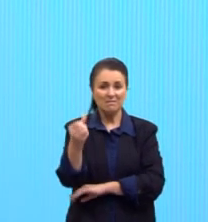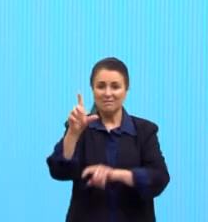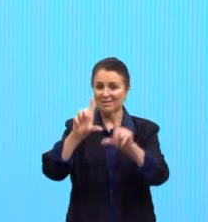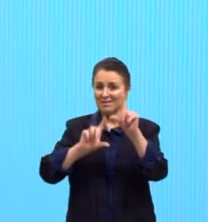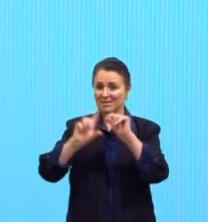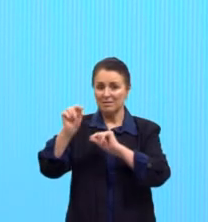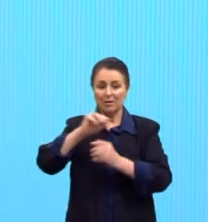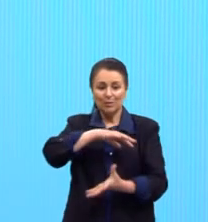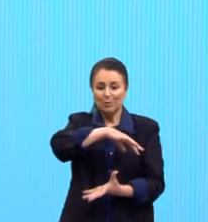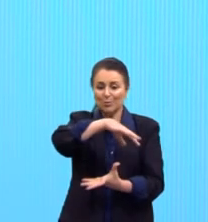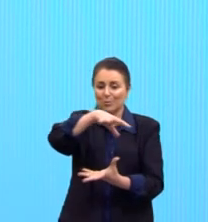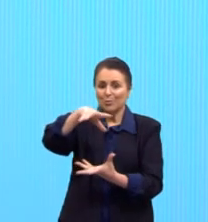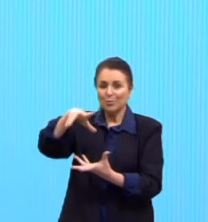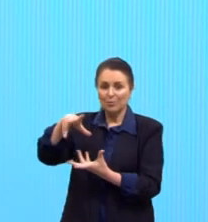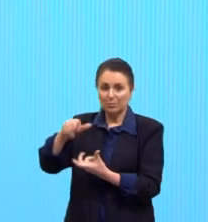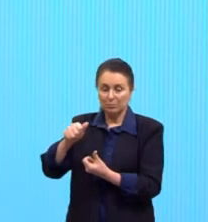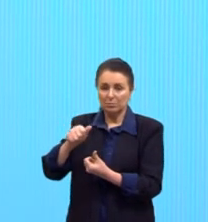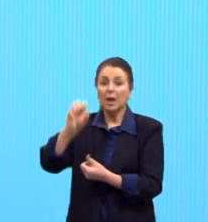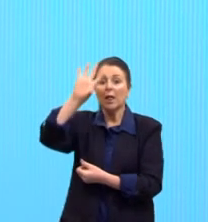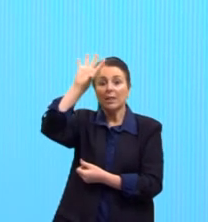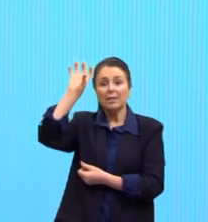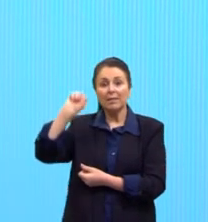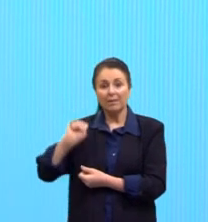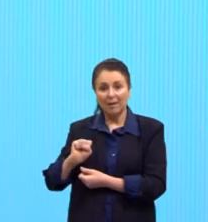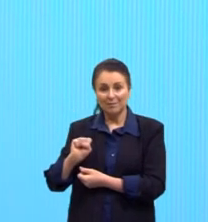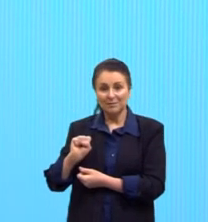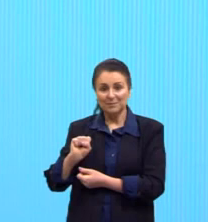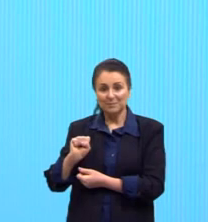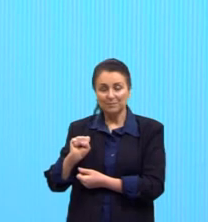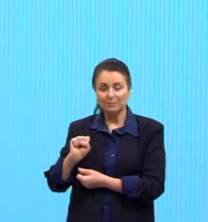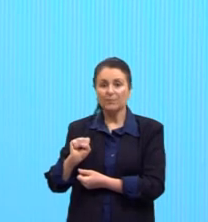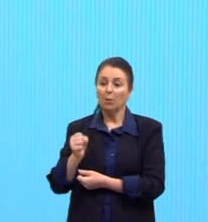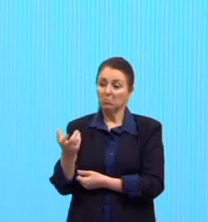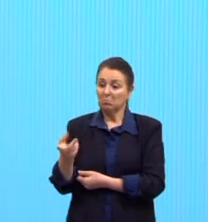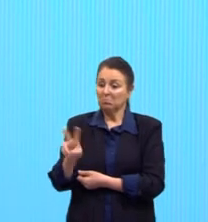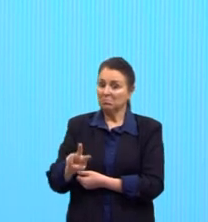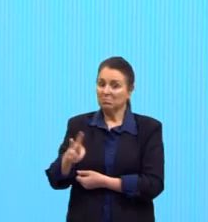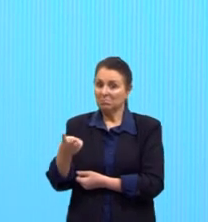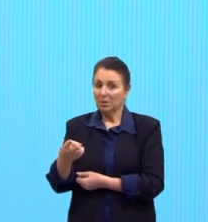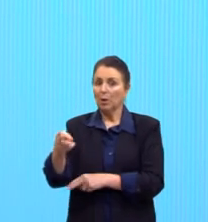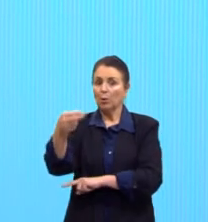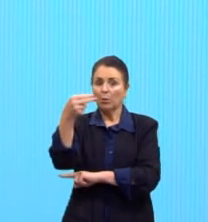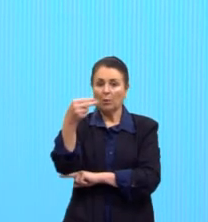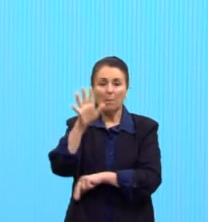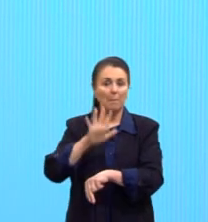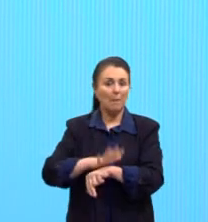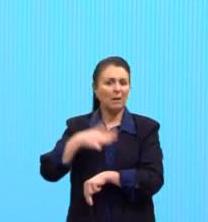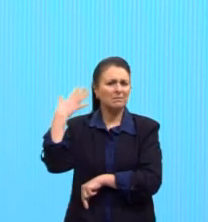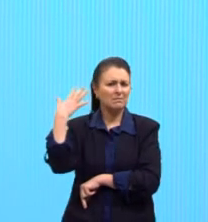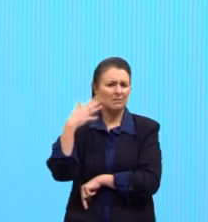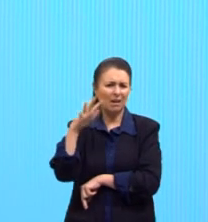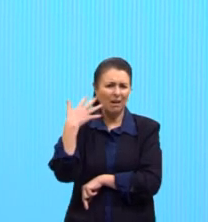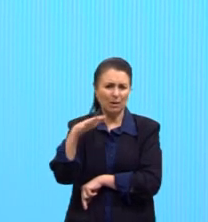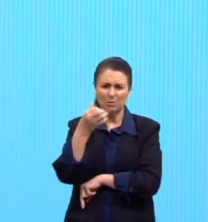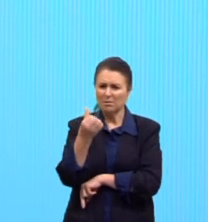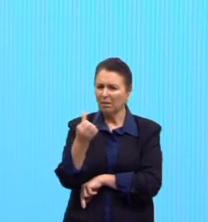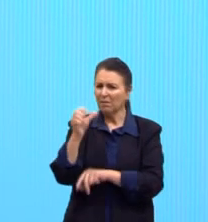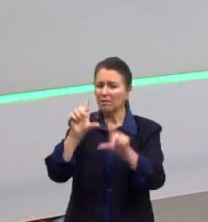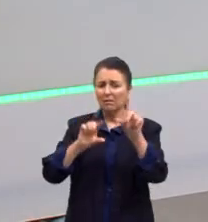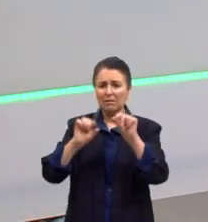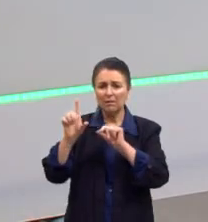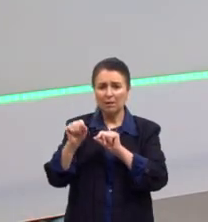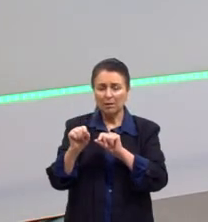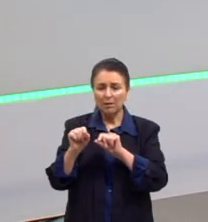estrelas do mundo então é uma contradição né o mesmo tempo tu tem o hotel mais caro do mundo até o com 6